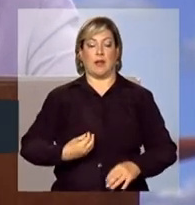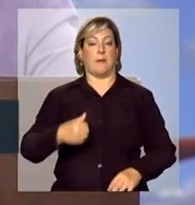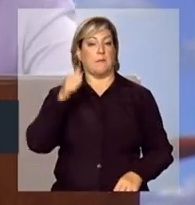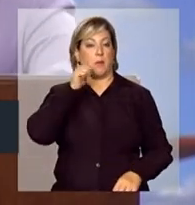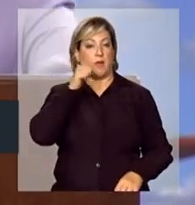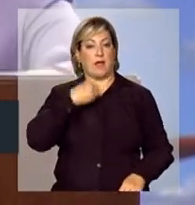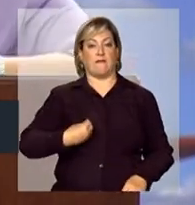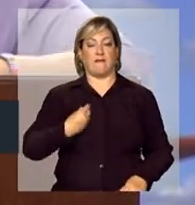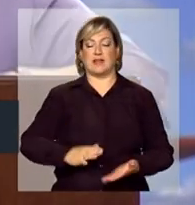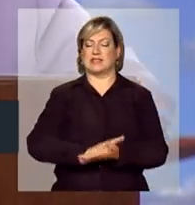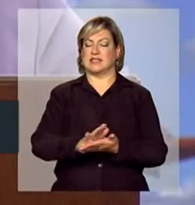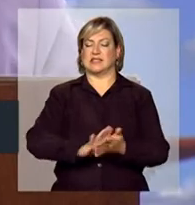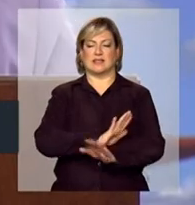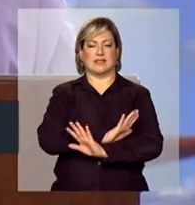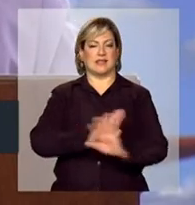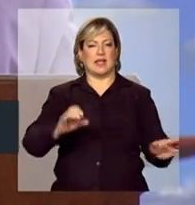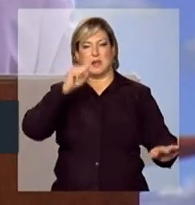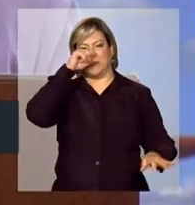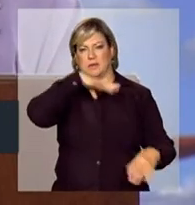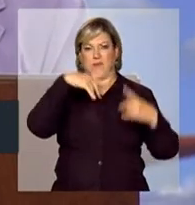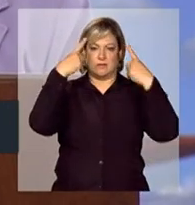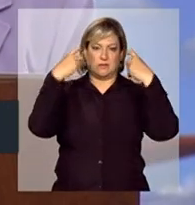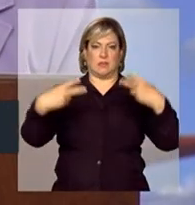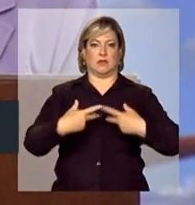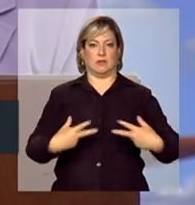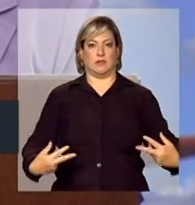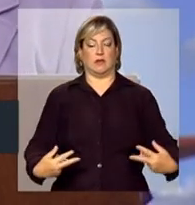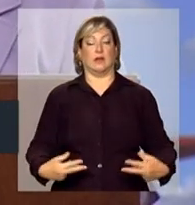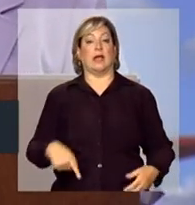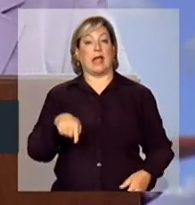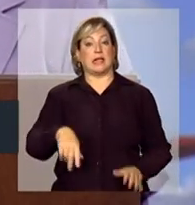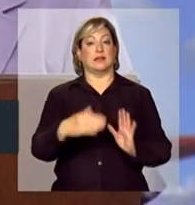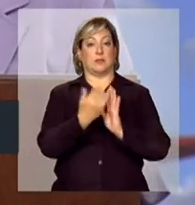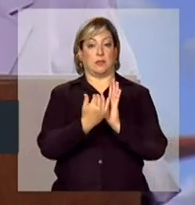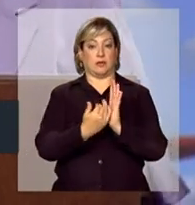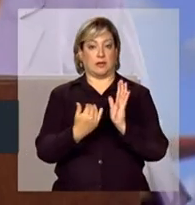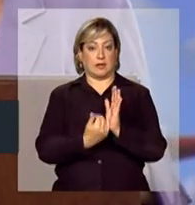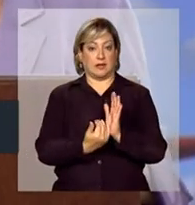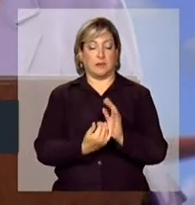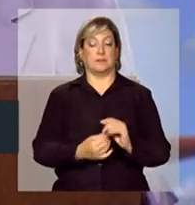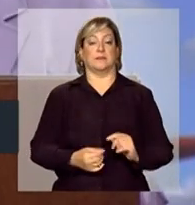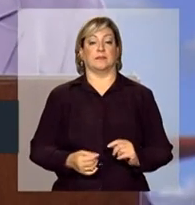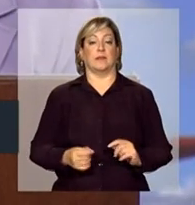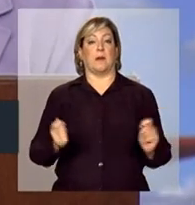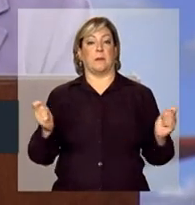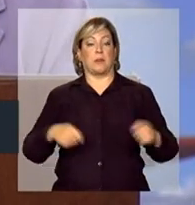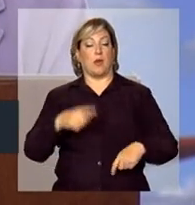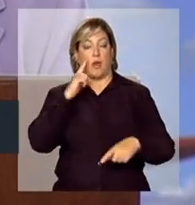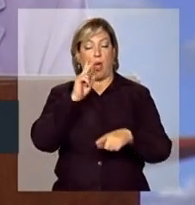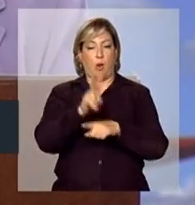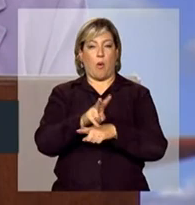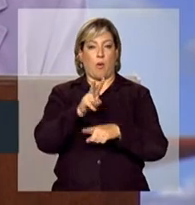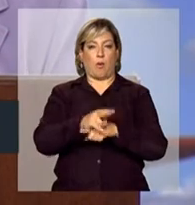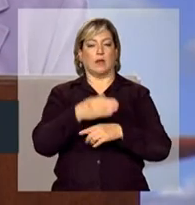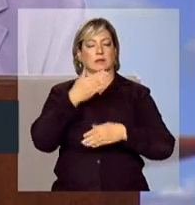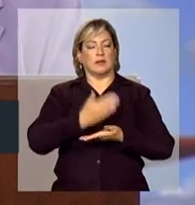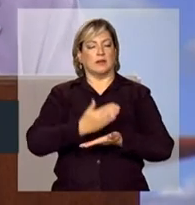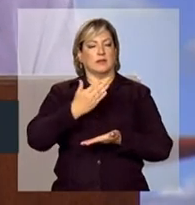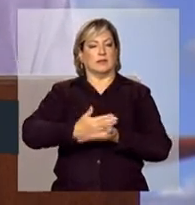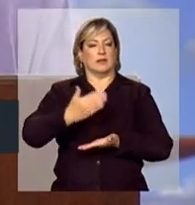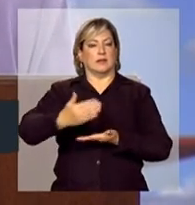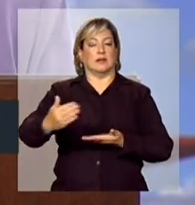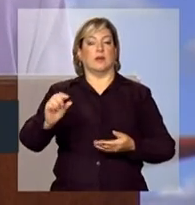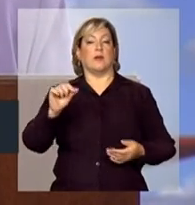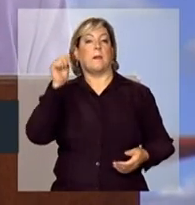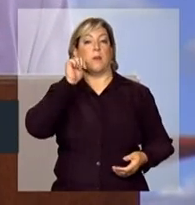violência e depois de programa será possível o acompanhamento das etapas pelas quais as